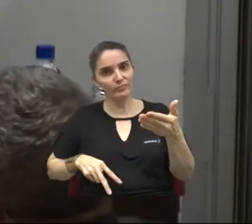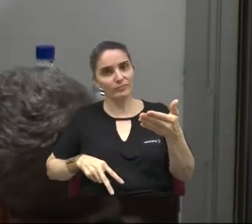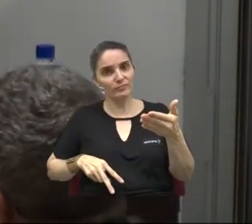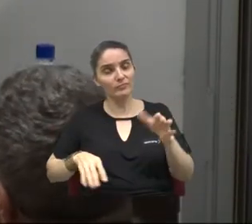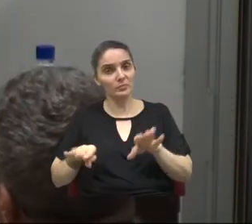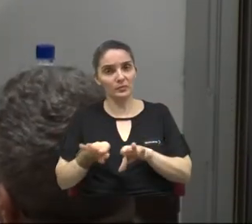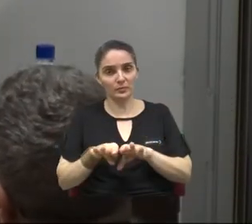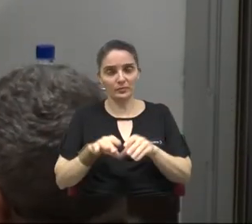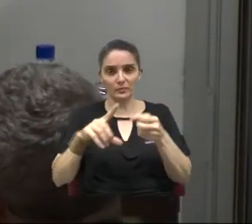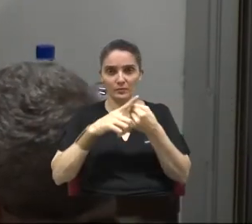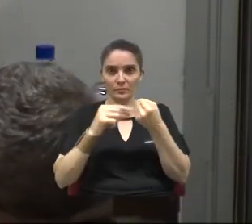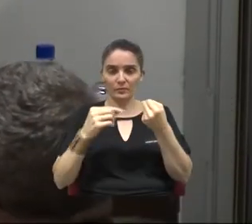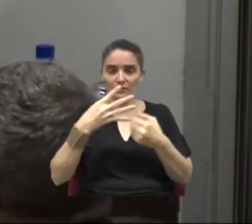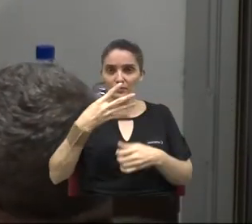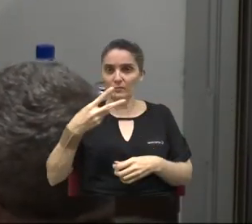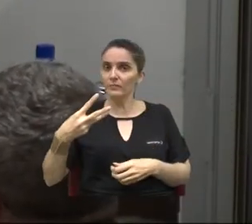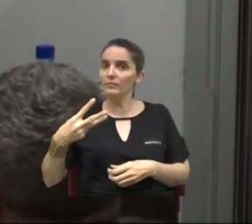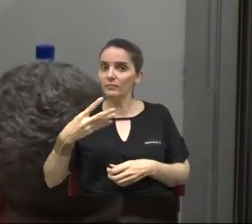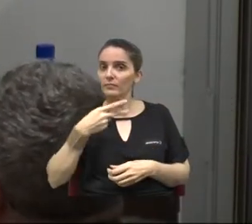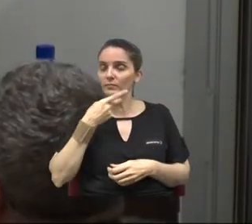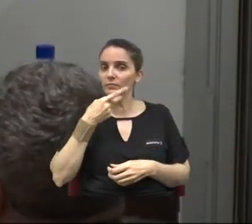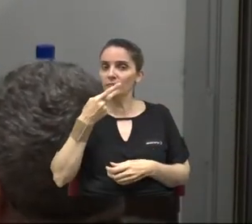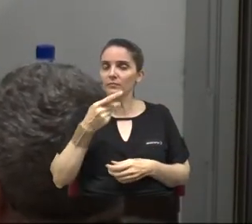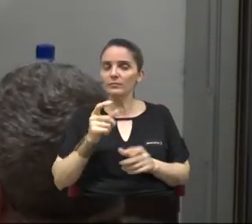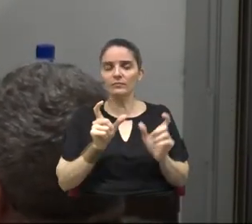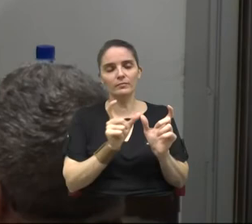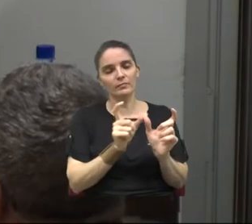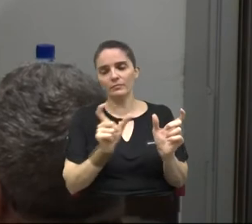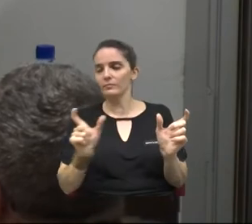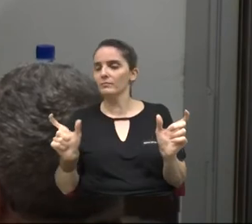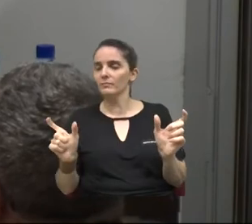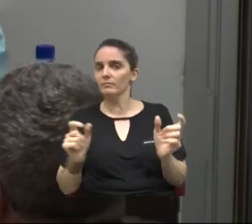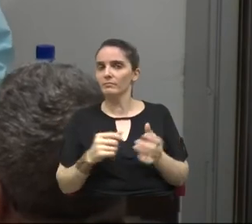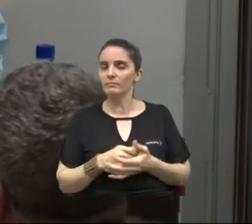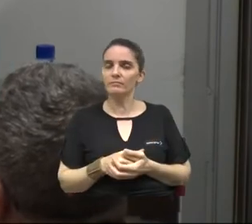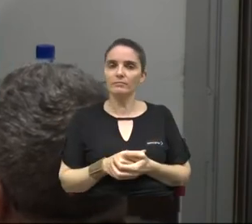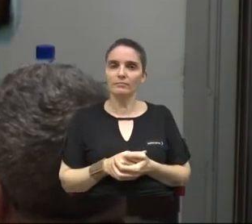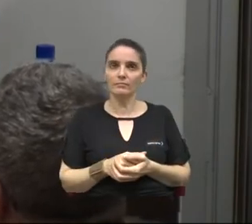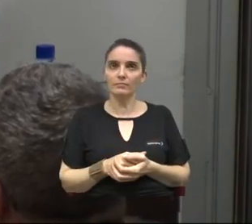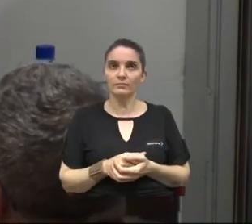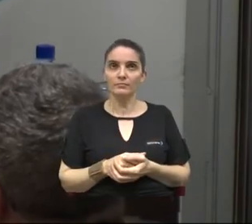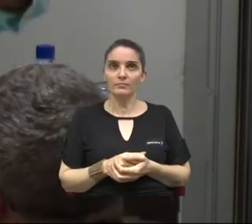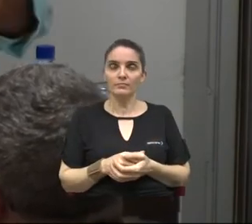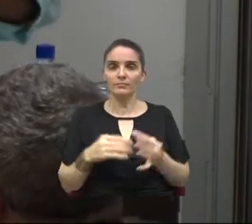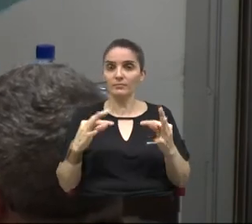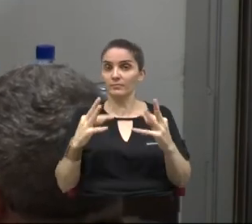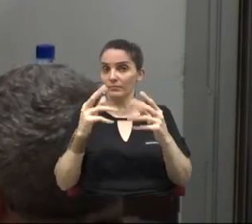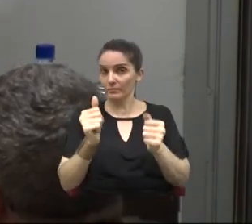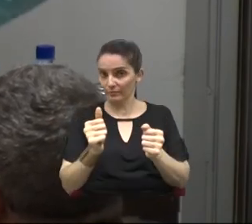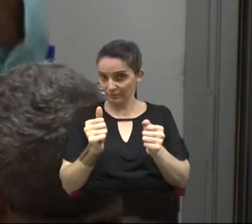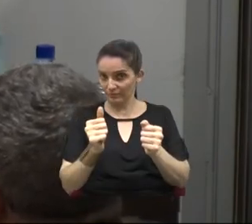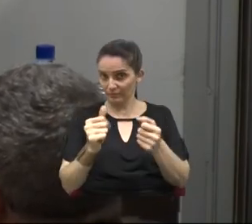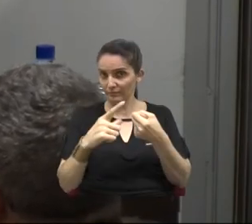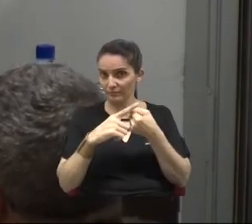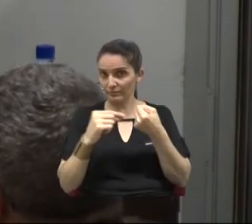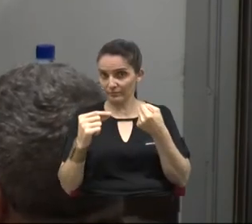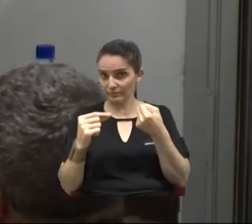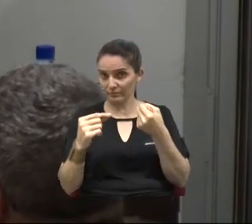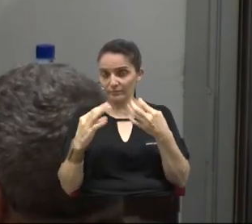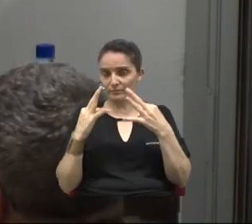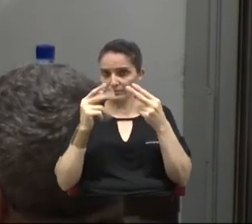Inclusive no artigo 43 termina com essa frase que eu vou falar, tá? Aliás, todos os artigos de todos os